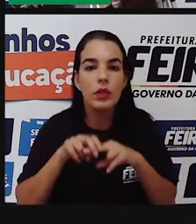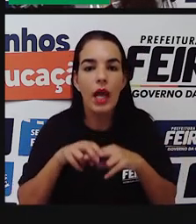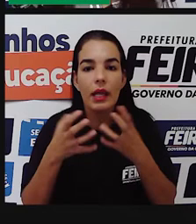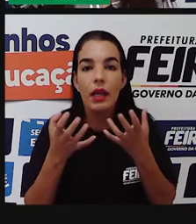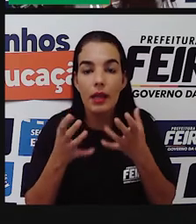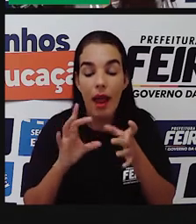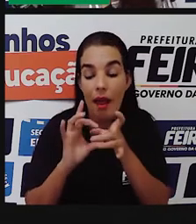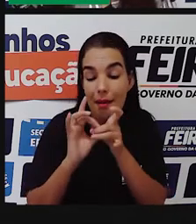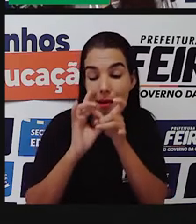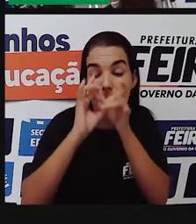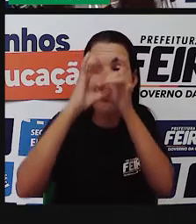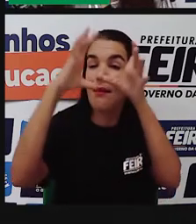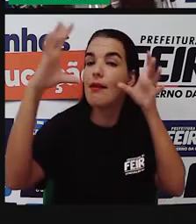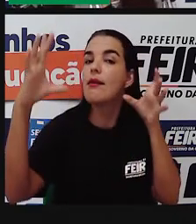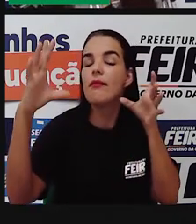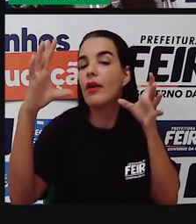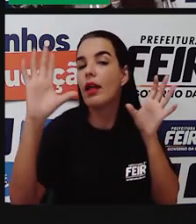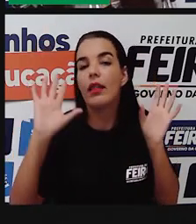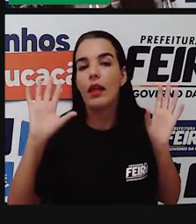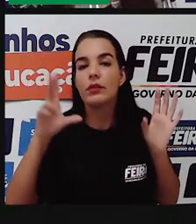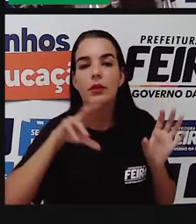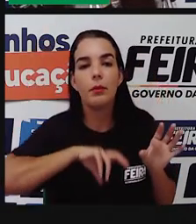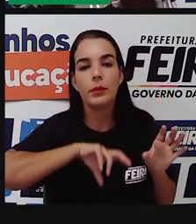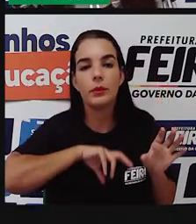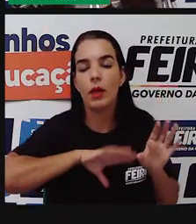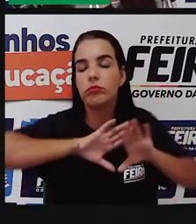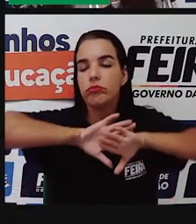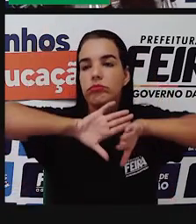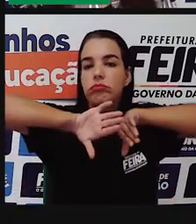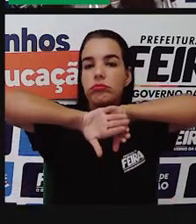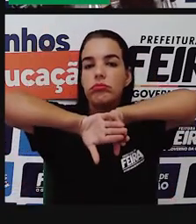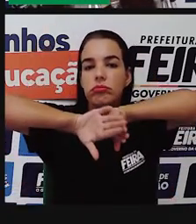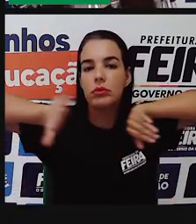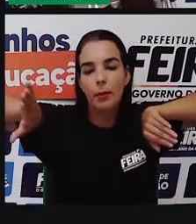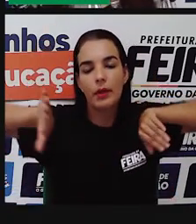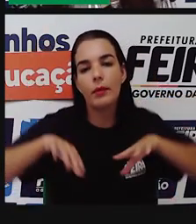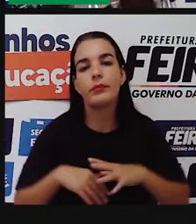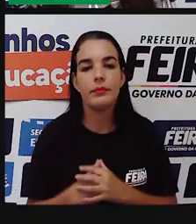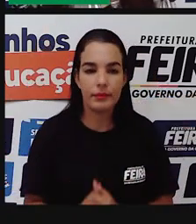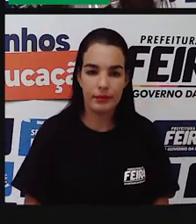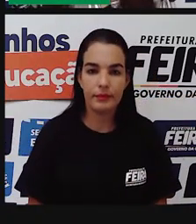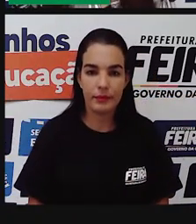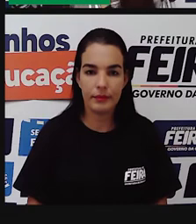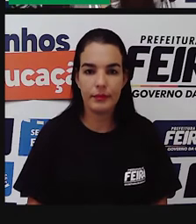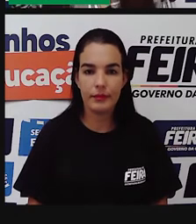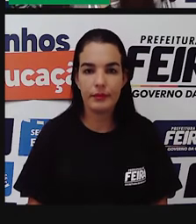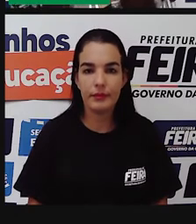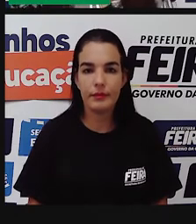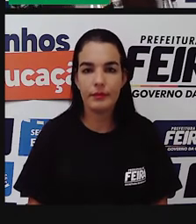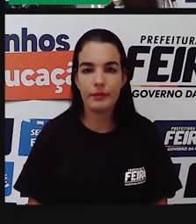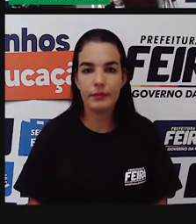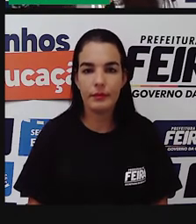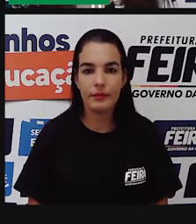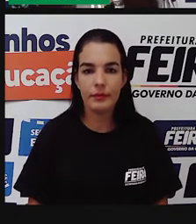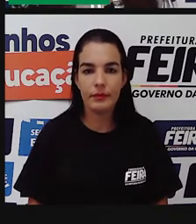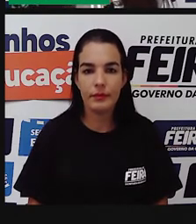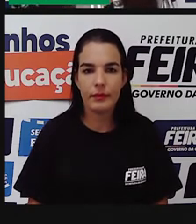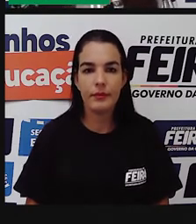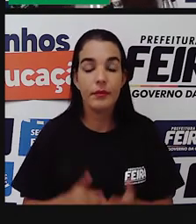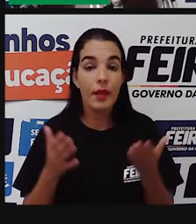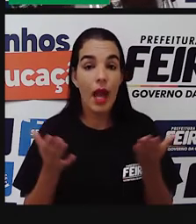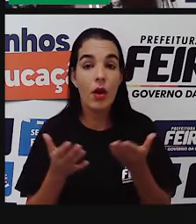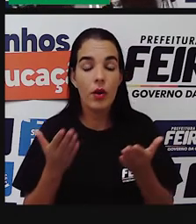de revoltas separatistas ou revoltas emancipacionistas. E